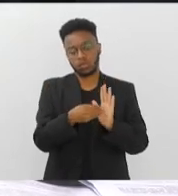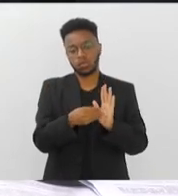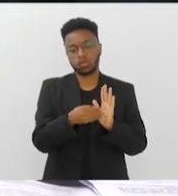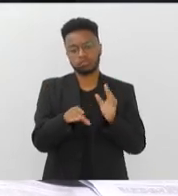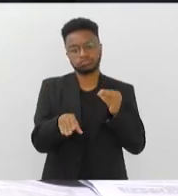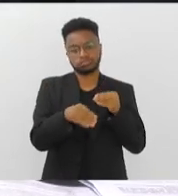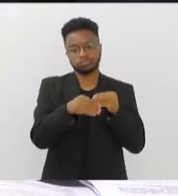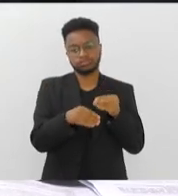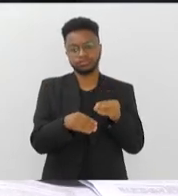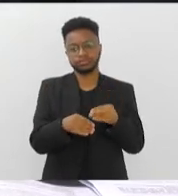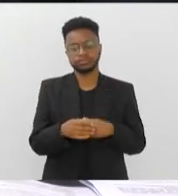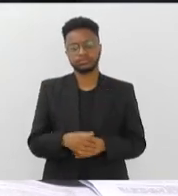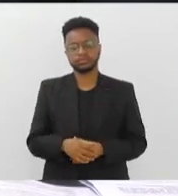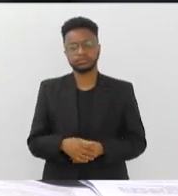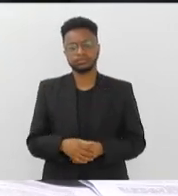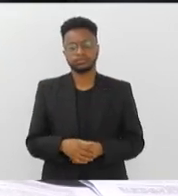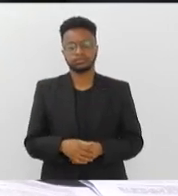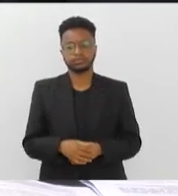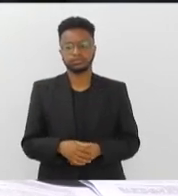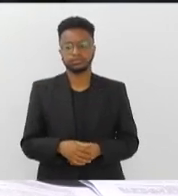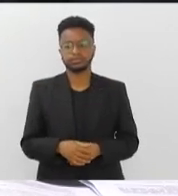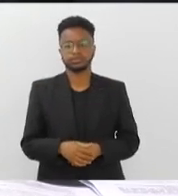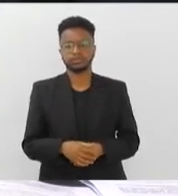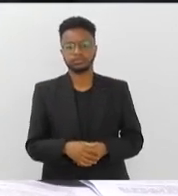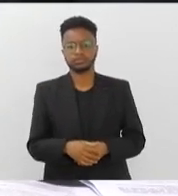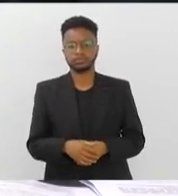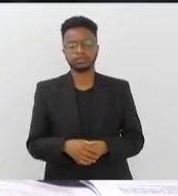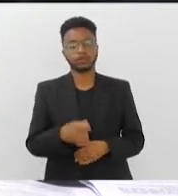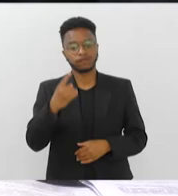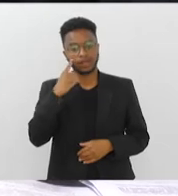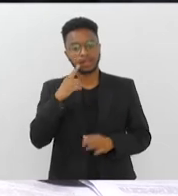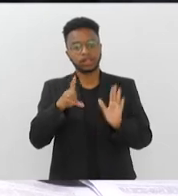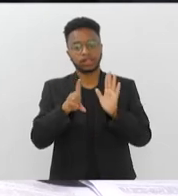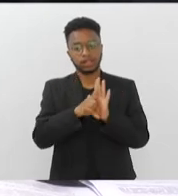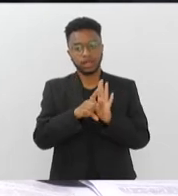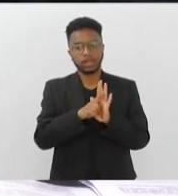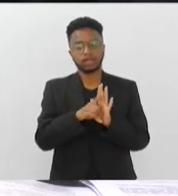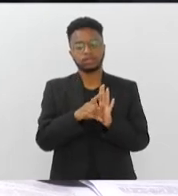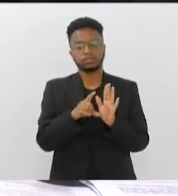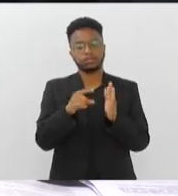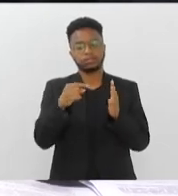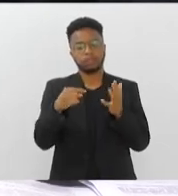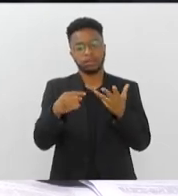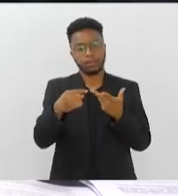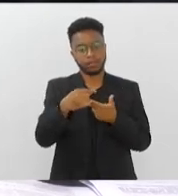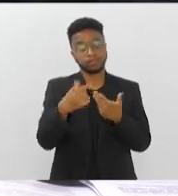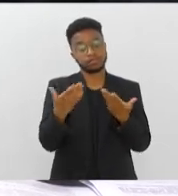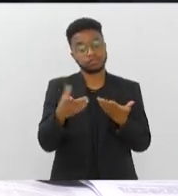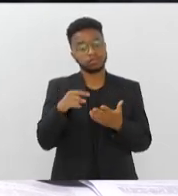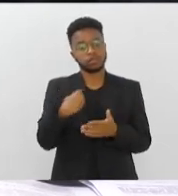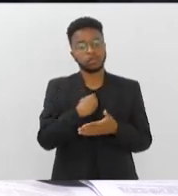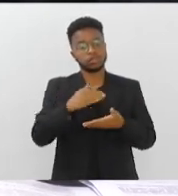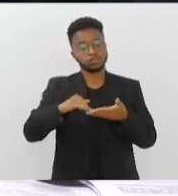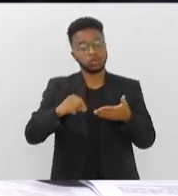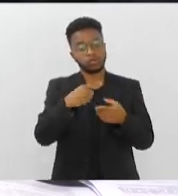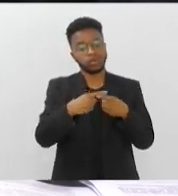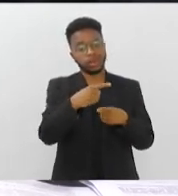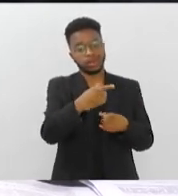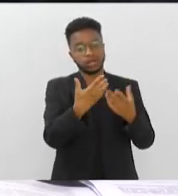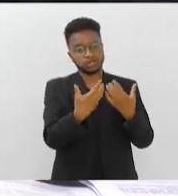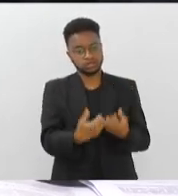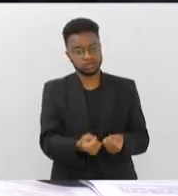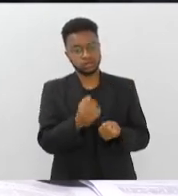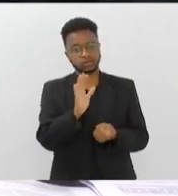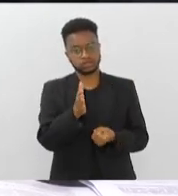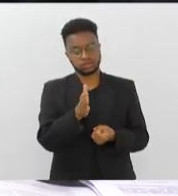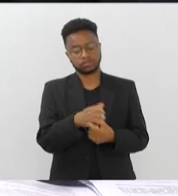aqui. Observadas as disposições da lei número tal de julho de 20. Então, a gente retirou, porque a sugestão foi acatada. Retirou, quer